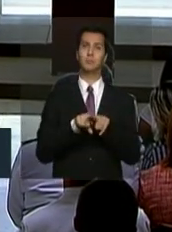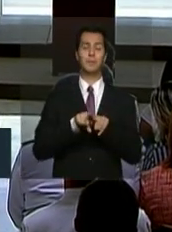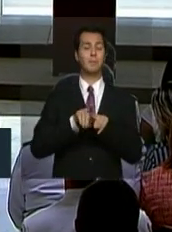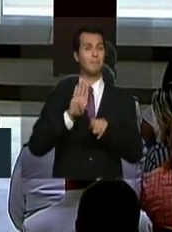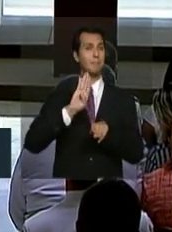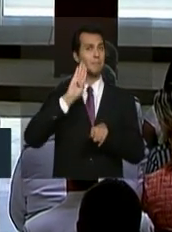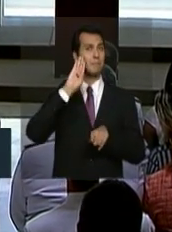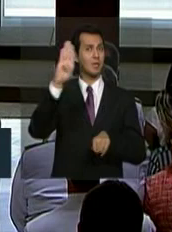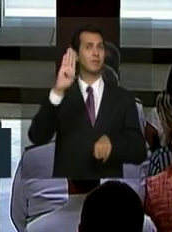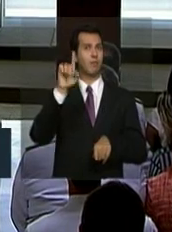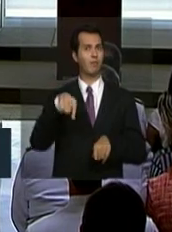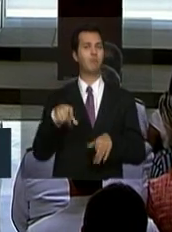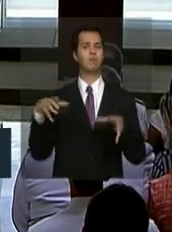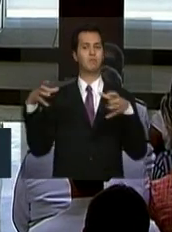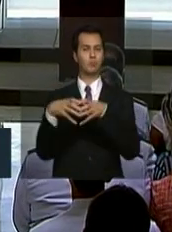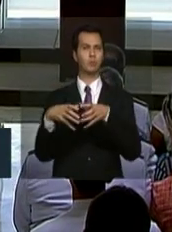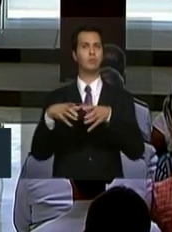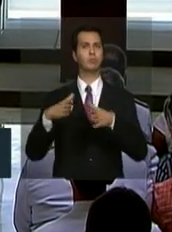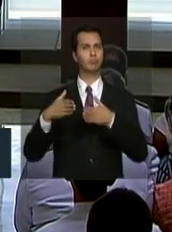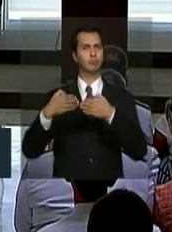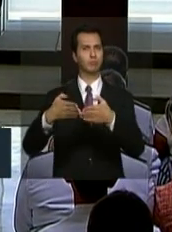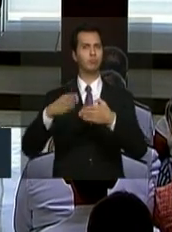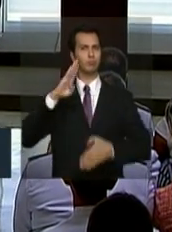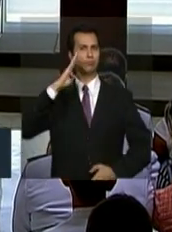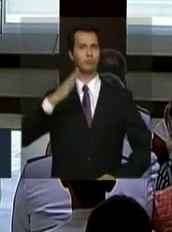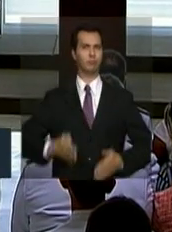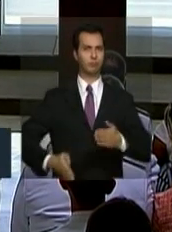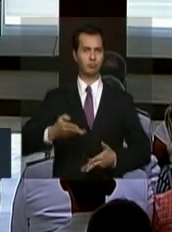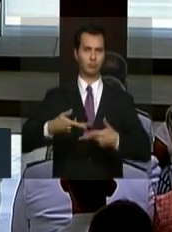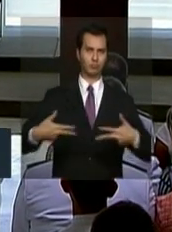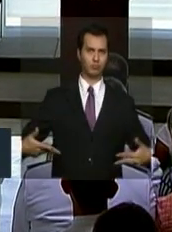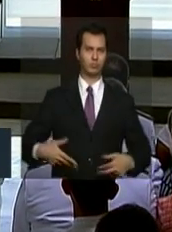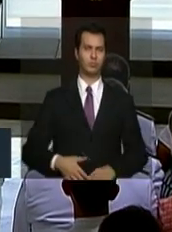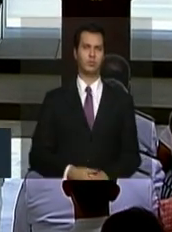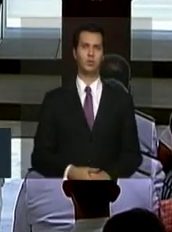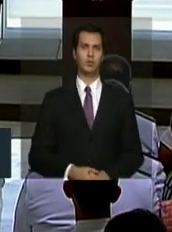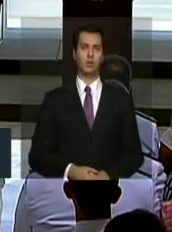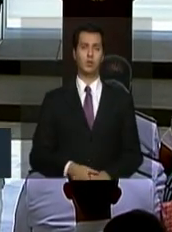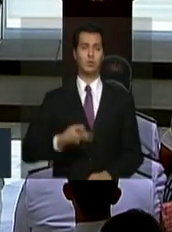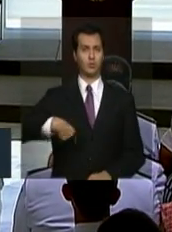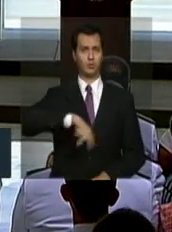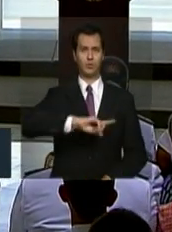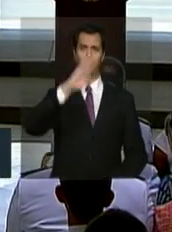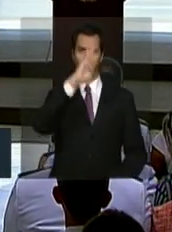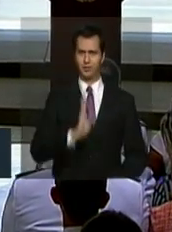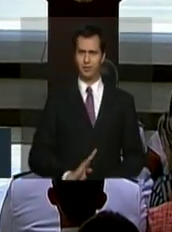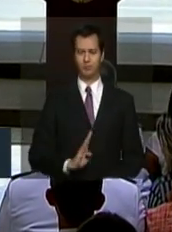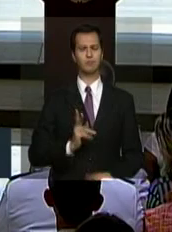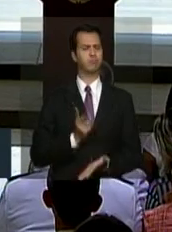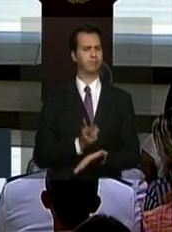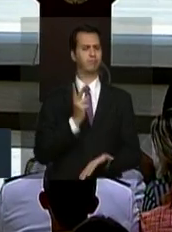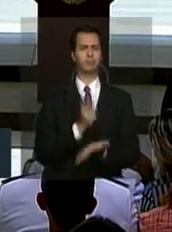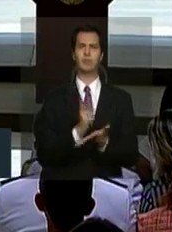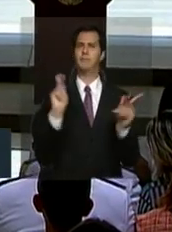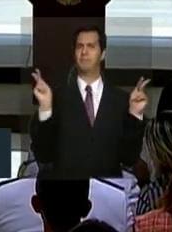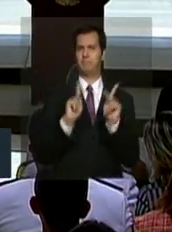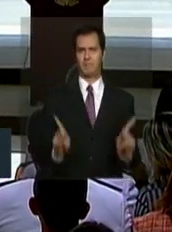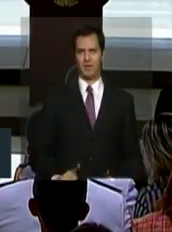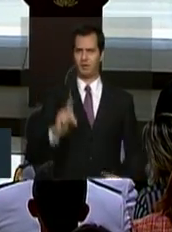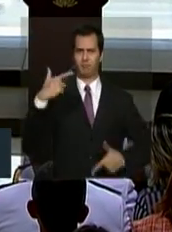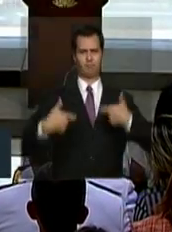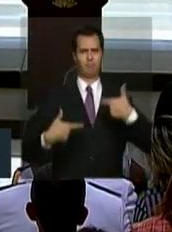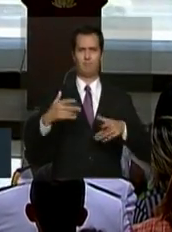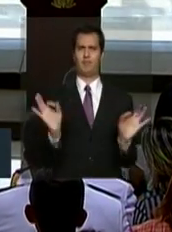Forças Armadas. Somos e continuaremos a ser um país pacífico, que respeita a soberania das outras